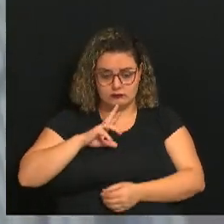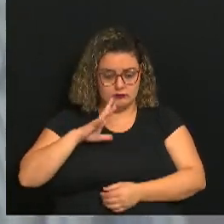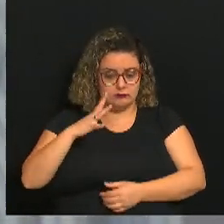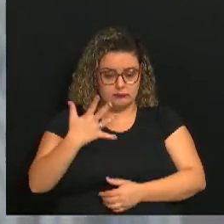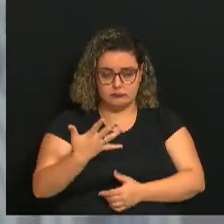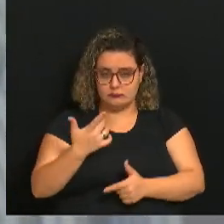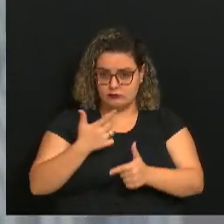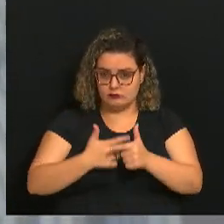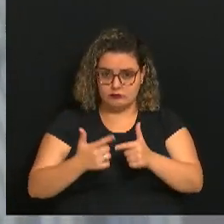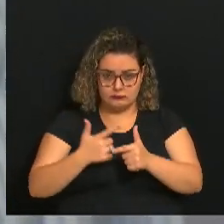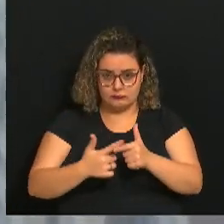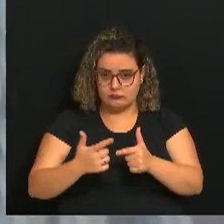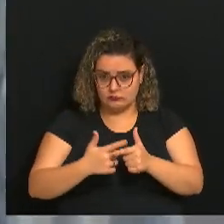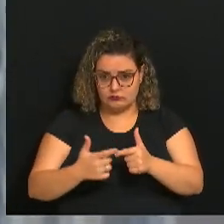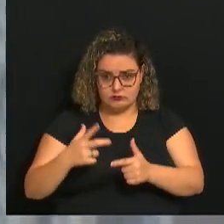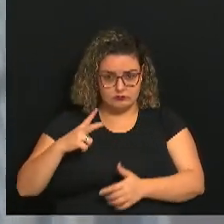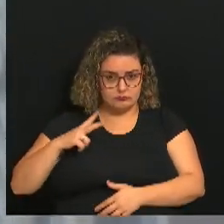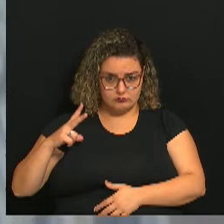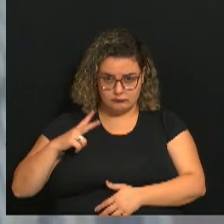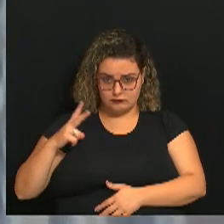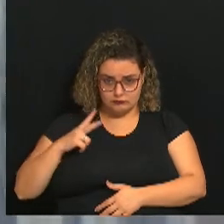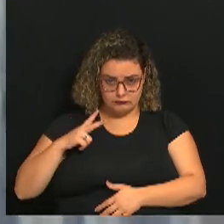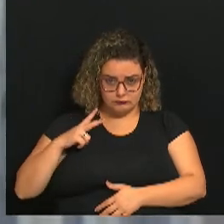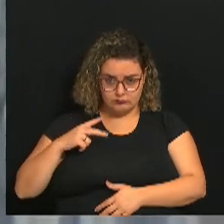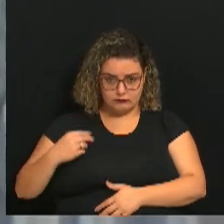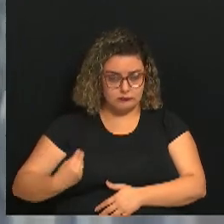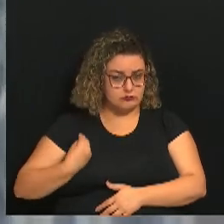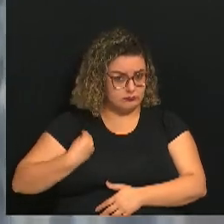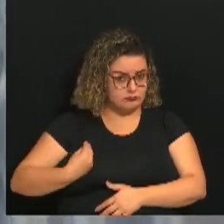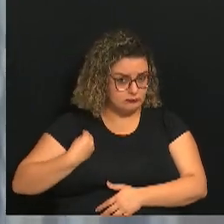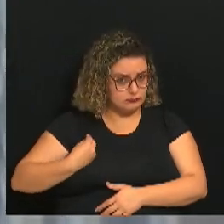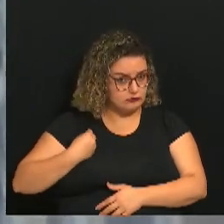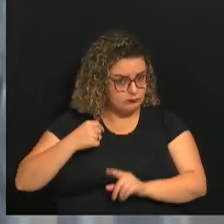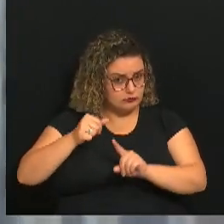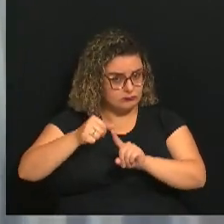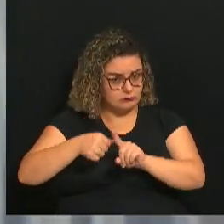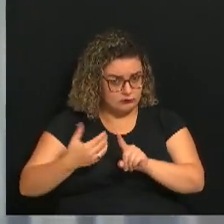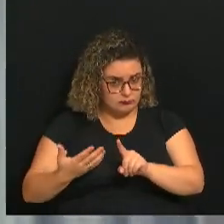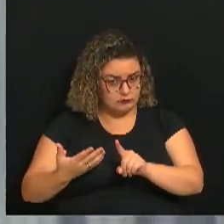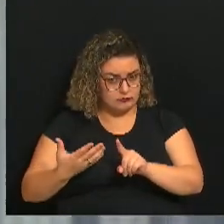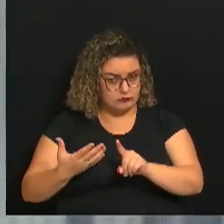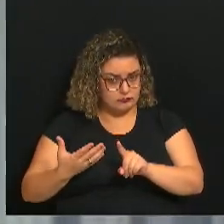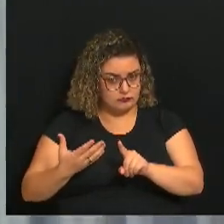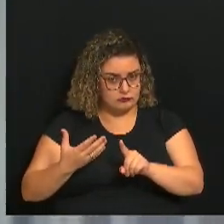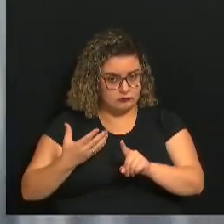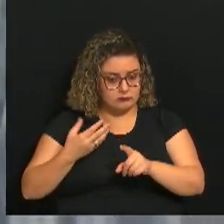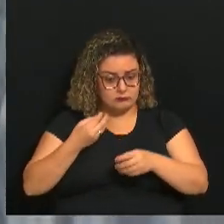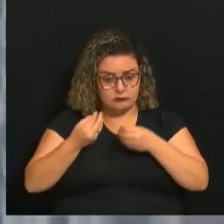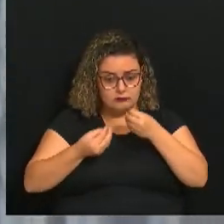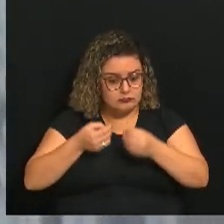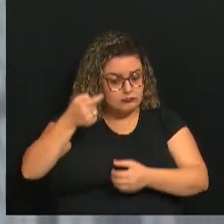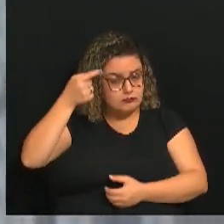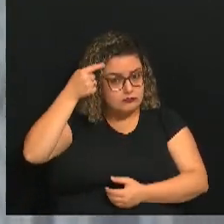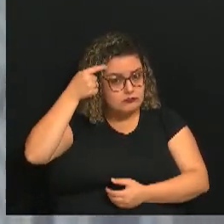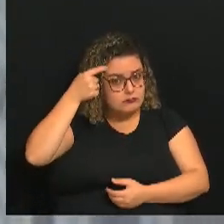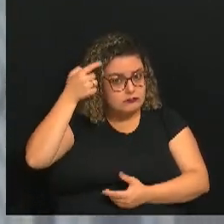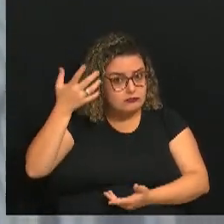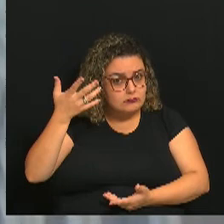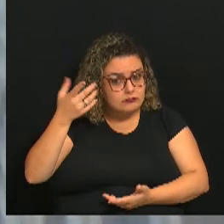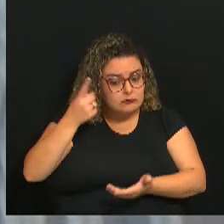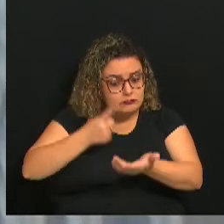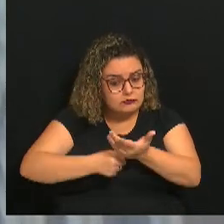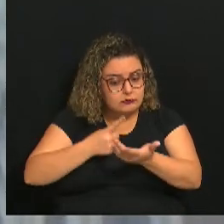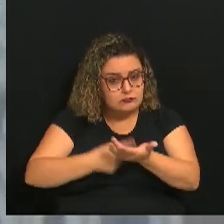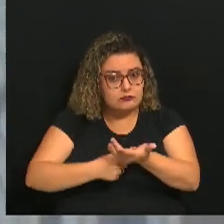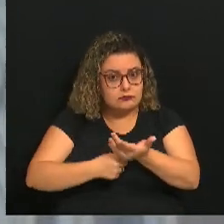problema da sua sobrevivência no mês, como ela tem cabeça, vamos dizer assim, para se comprometer